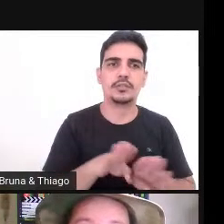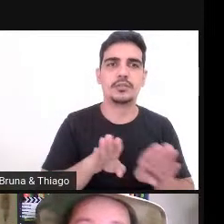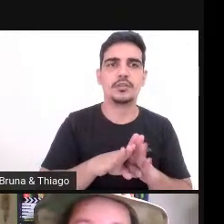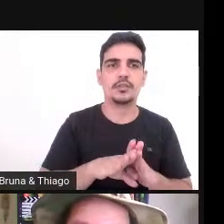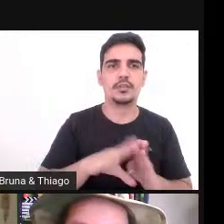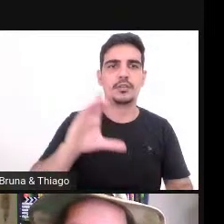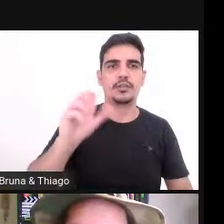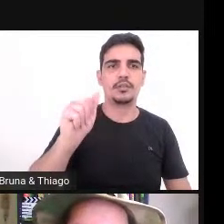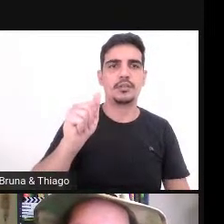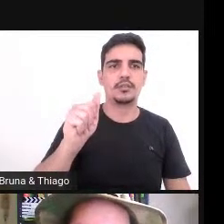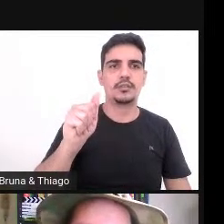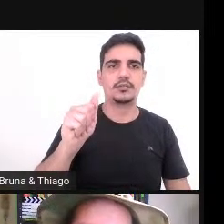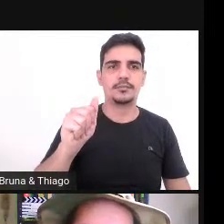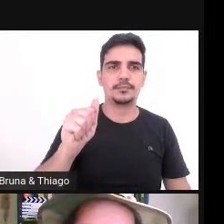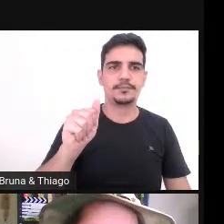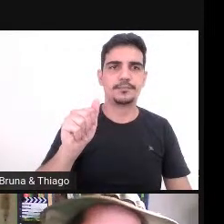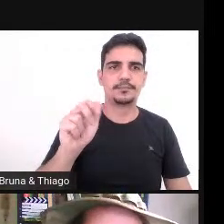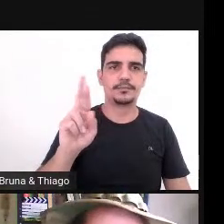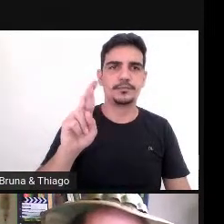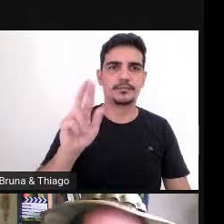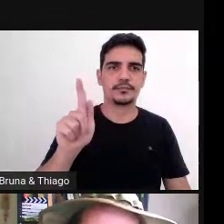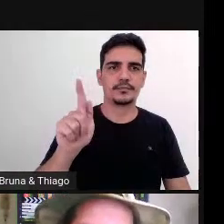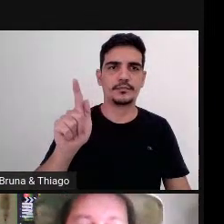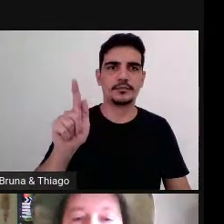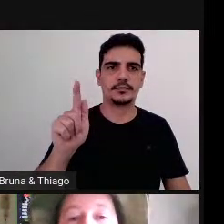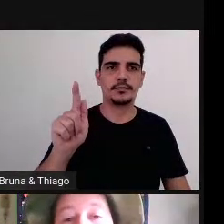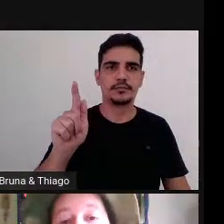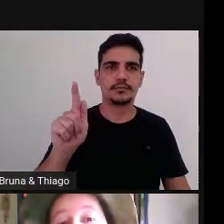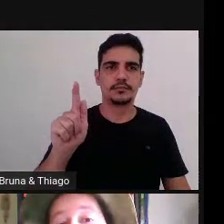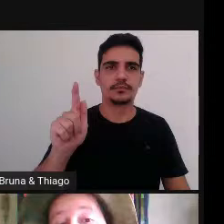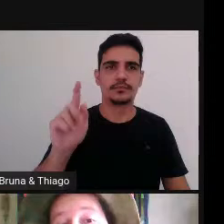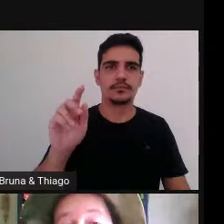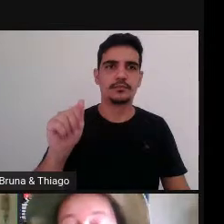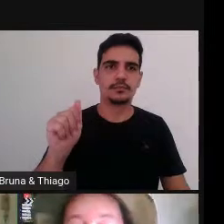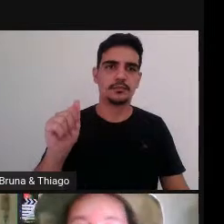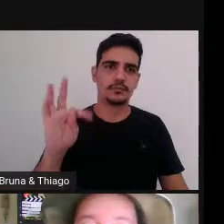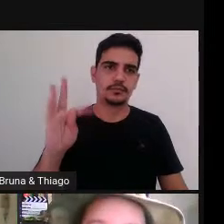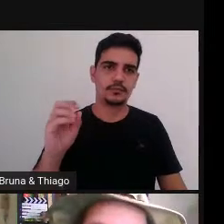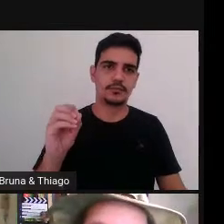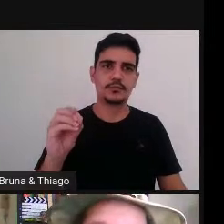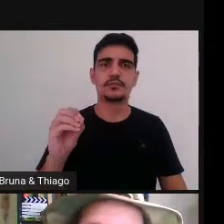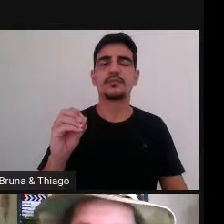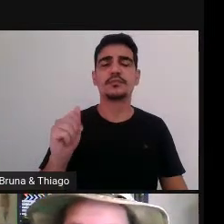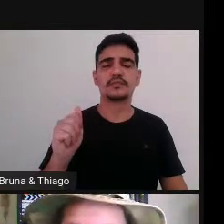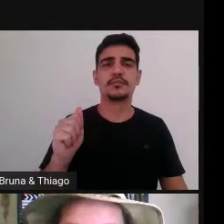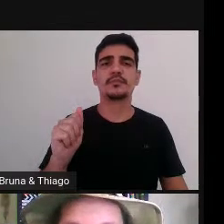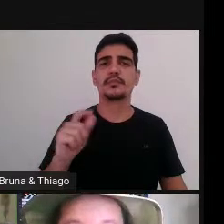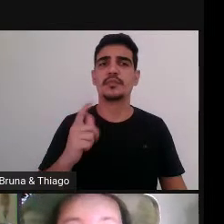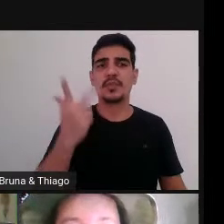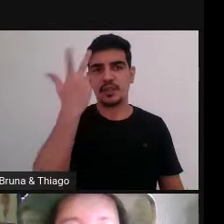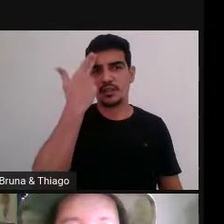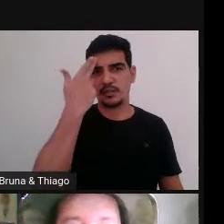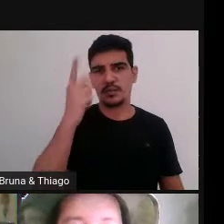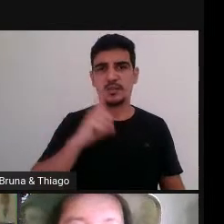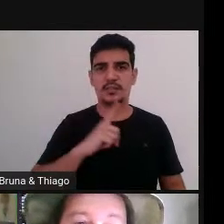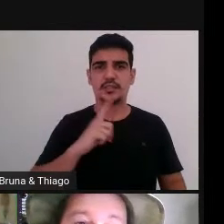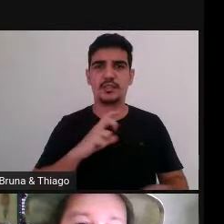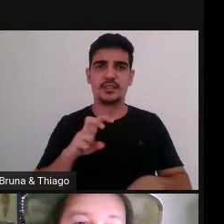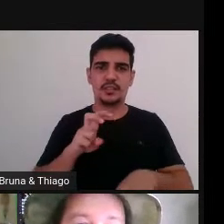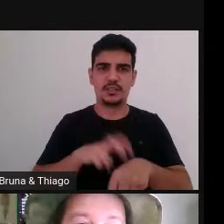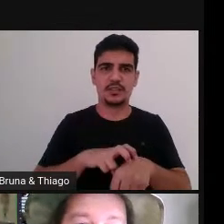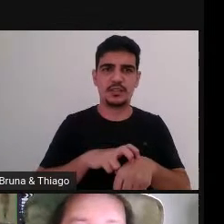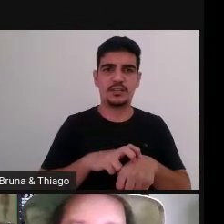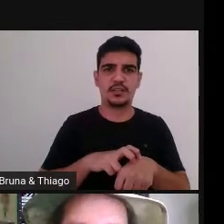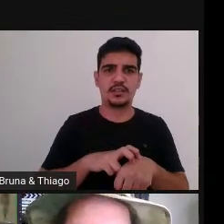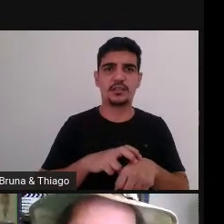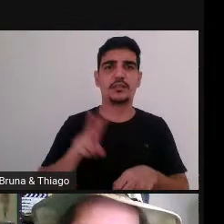principalmente lá em Curitiba, né, no Centro de Produções, porque lá tem muito acidente com elas, principalmente no sul do Brasil. Essa é uma